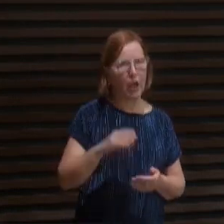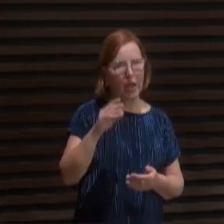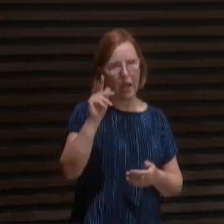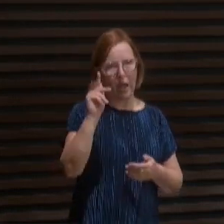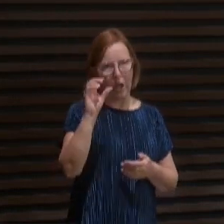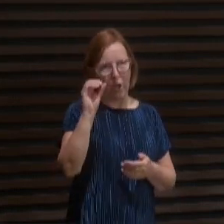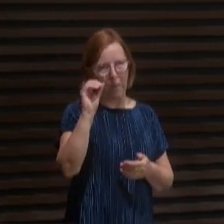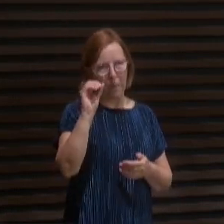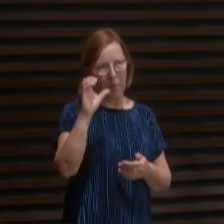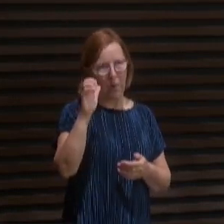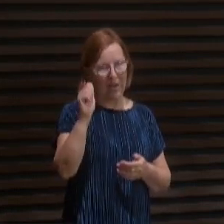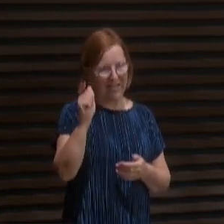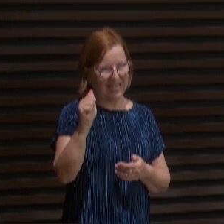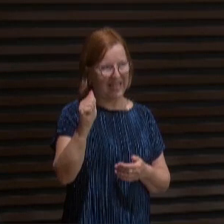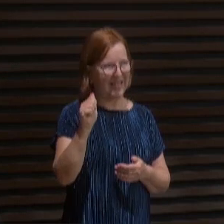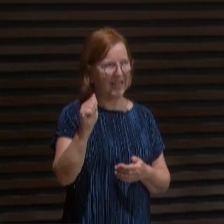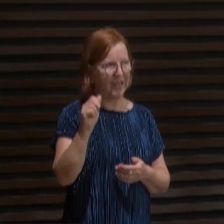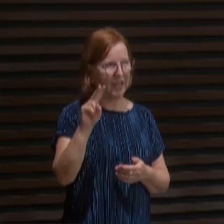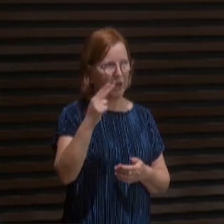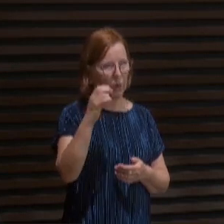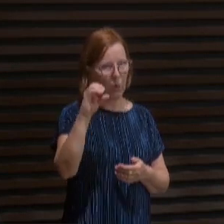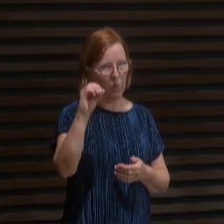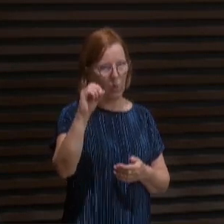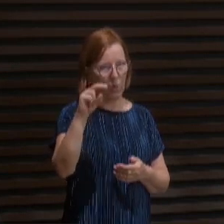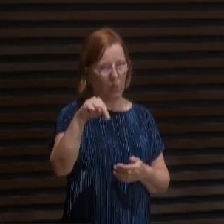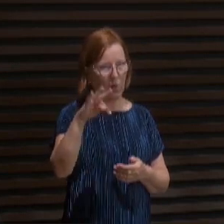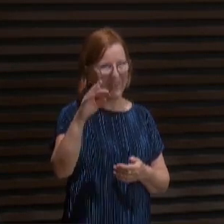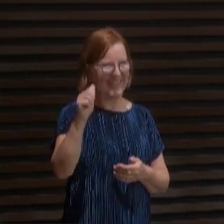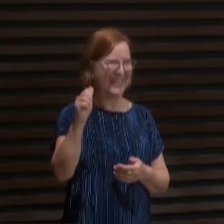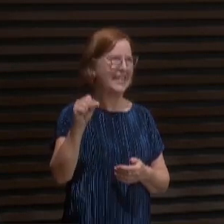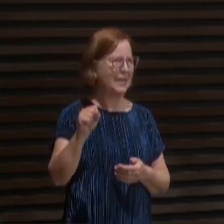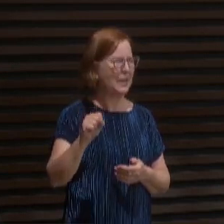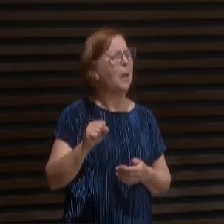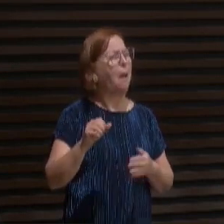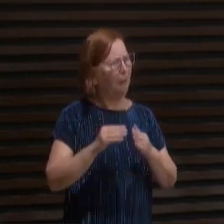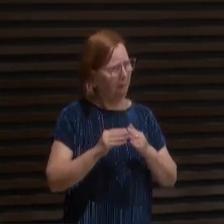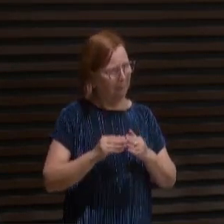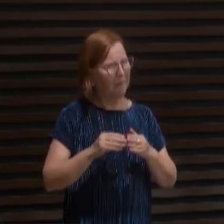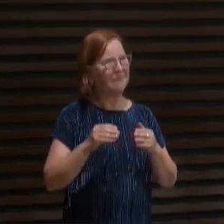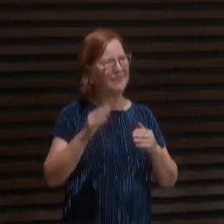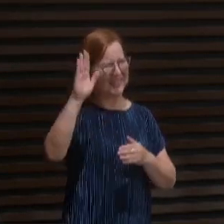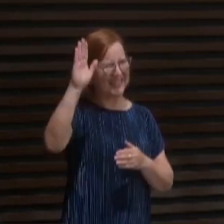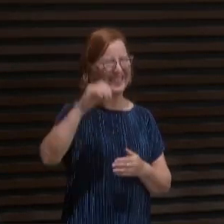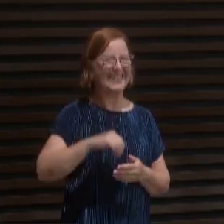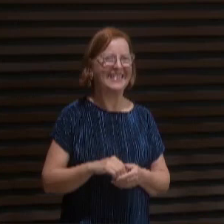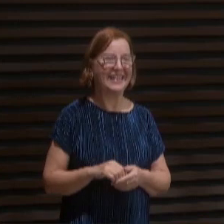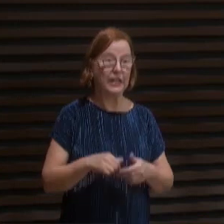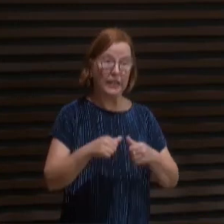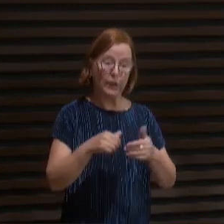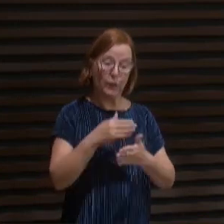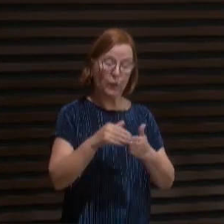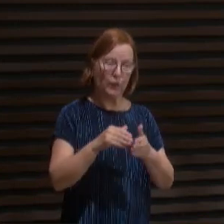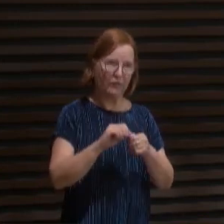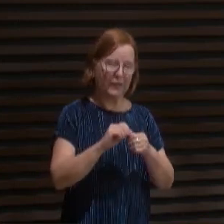Quem viu Pocahontas aqui? Pode levantar a mão com coragem. Olha aqui. Isso tudo faz parte